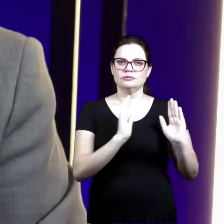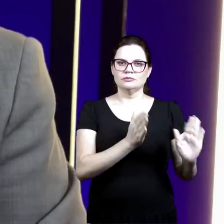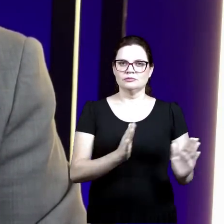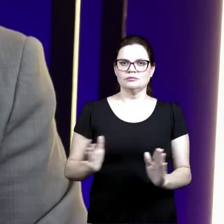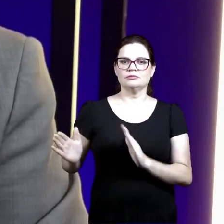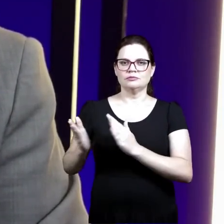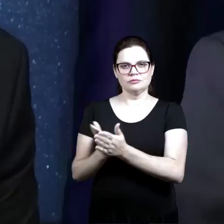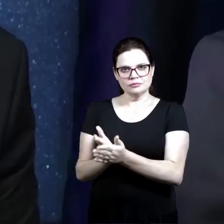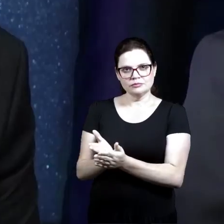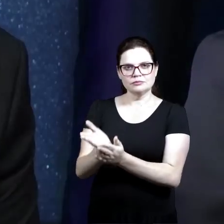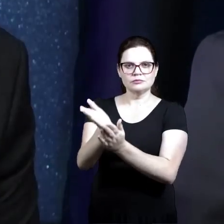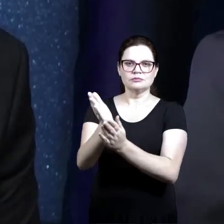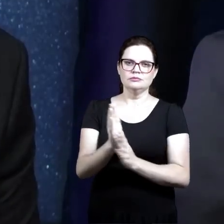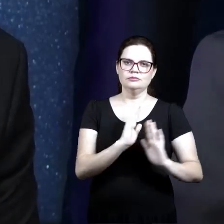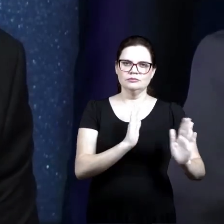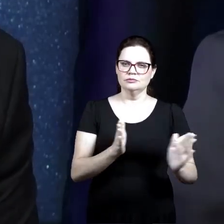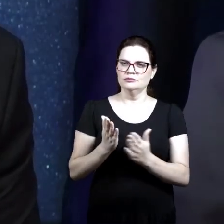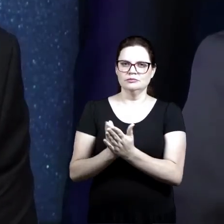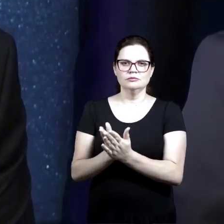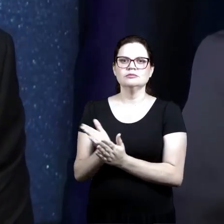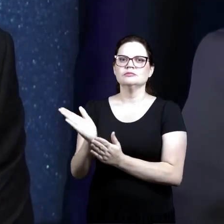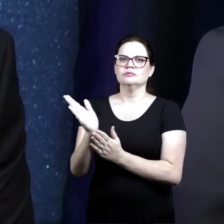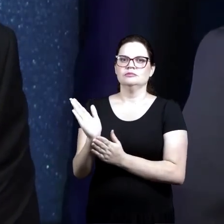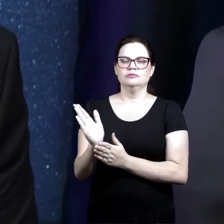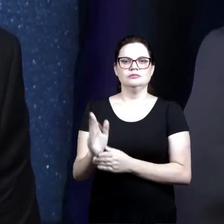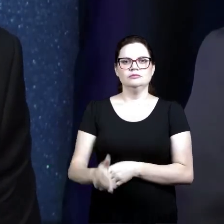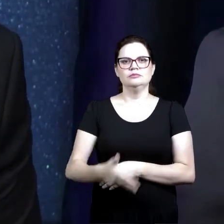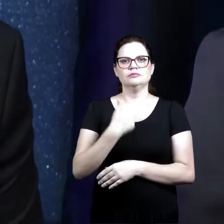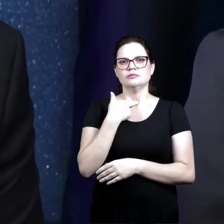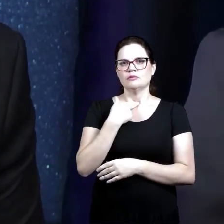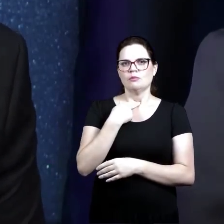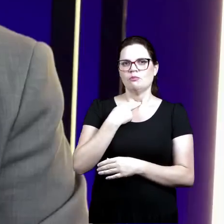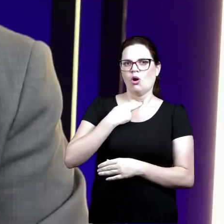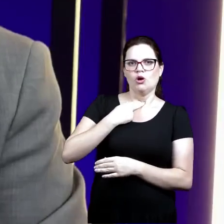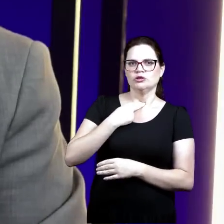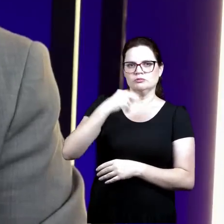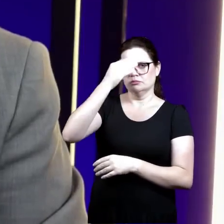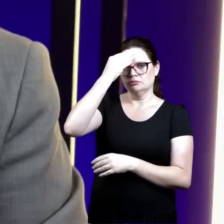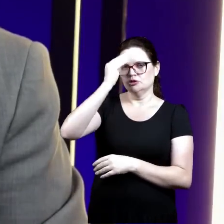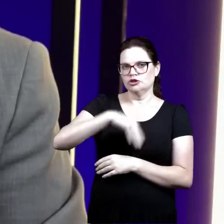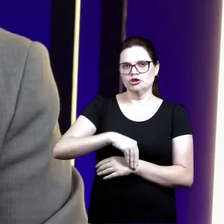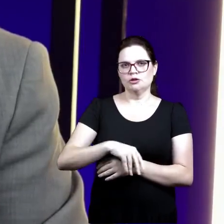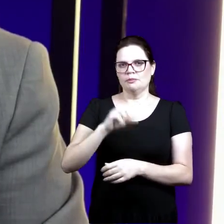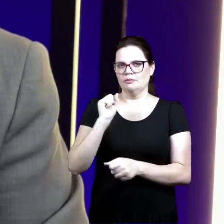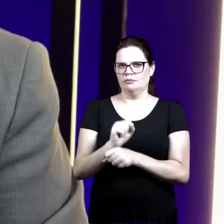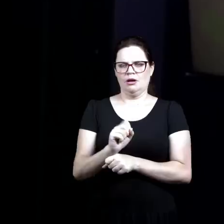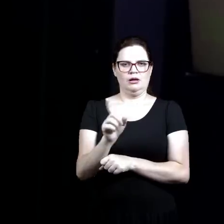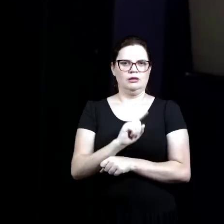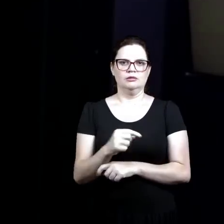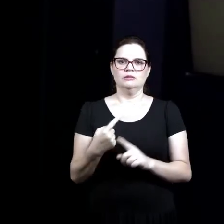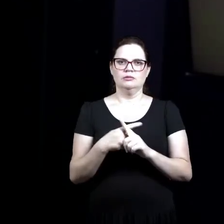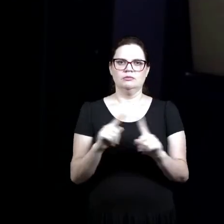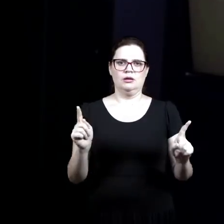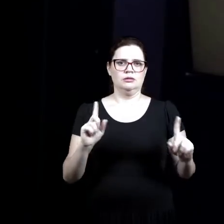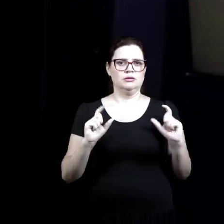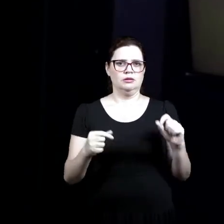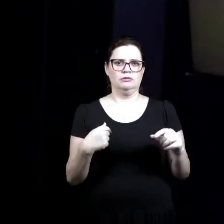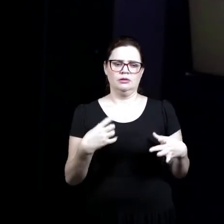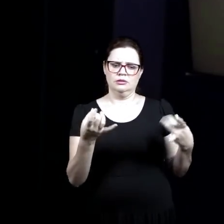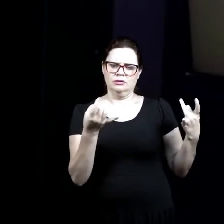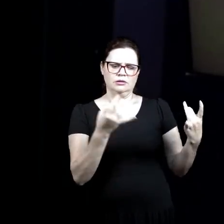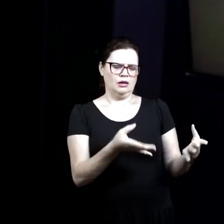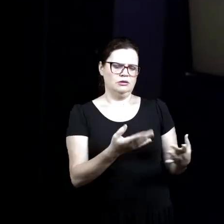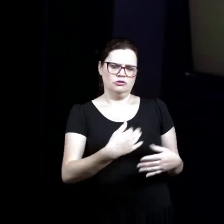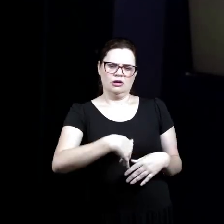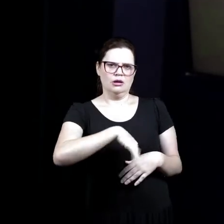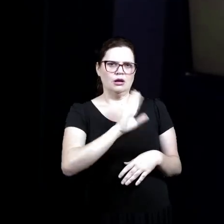da caminhada. É a sequência da caminhada. Justo. Nada nos impede, nós vamos para Canaã. não é literal, né, Alex? Mas deixa os mortos, É. enterrar